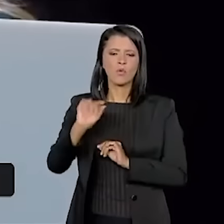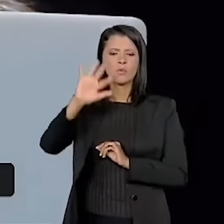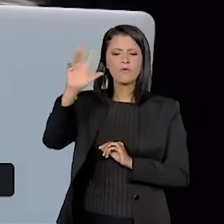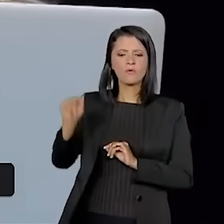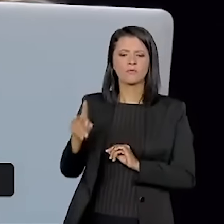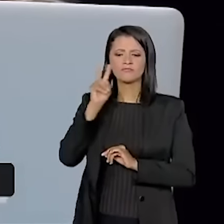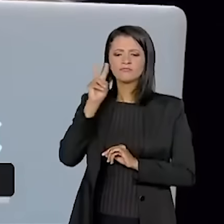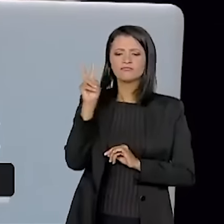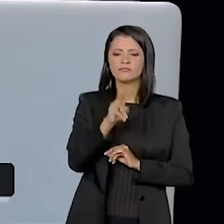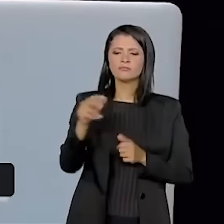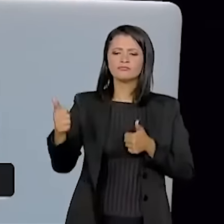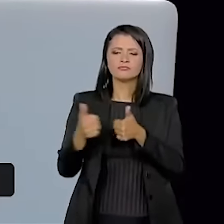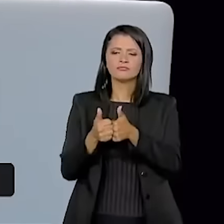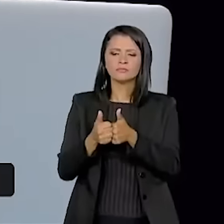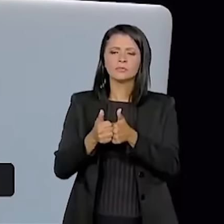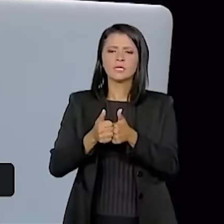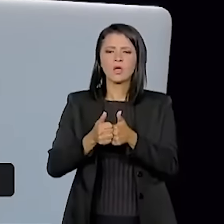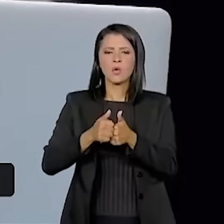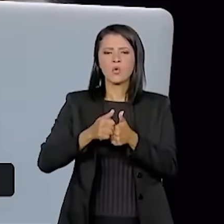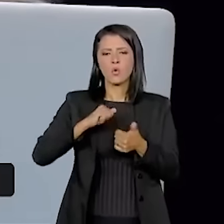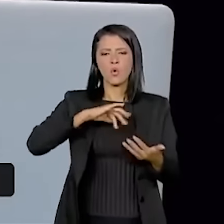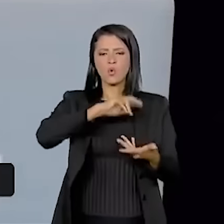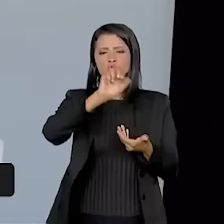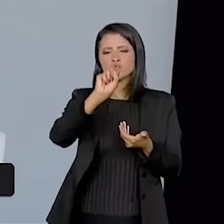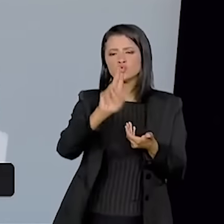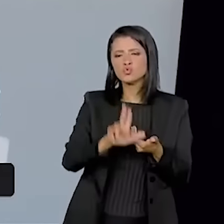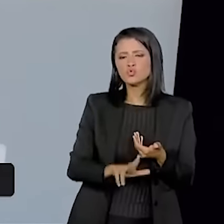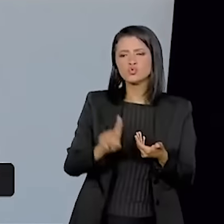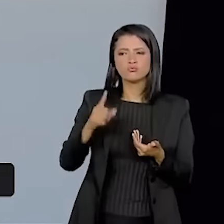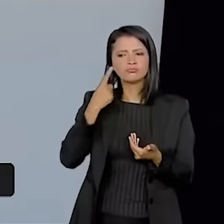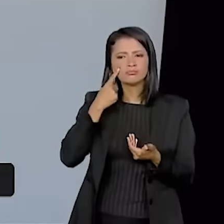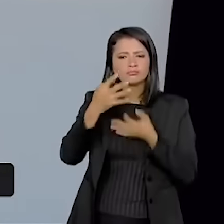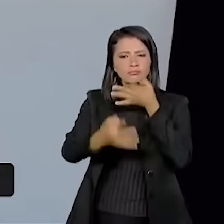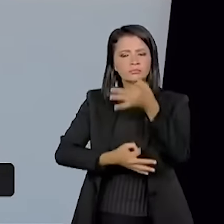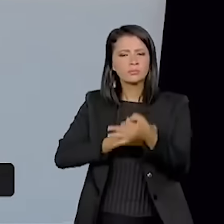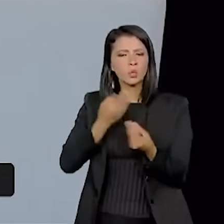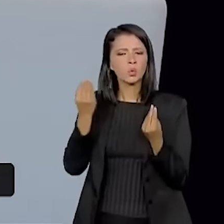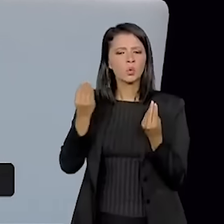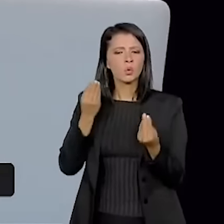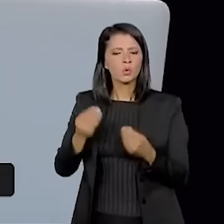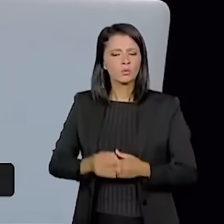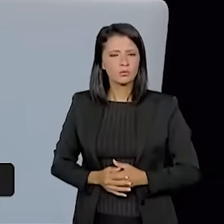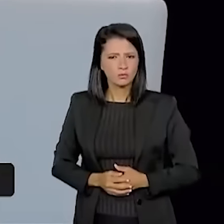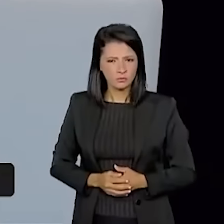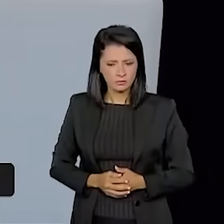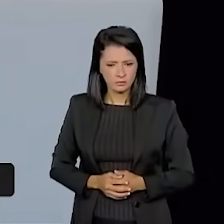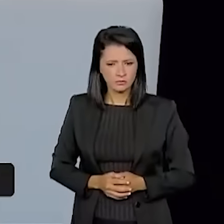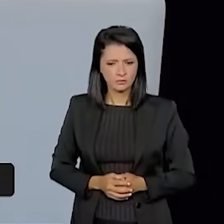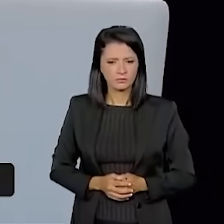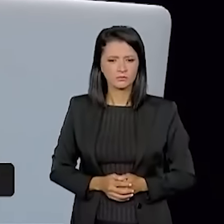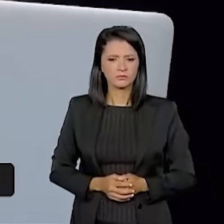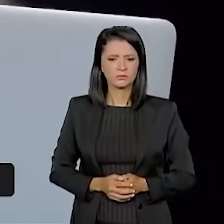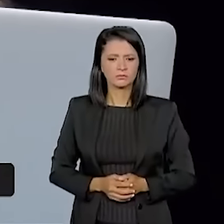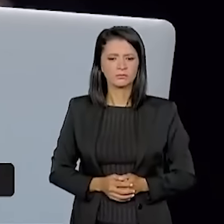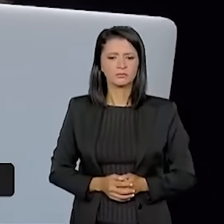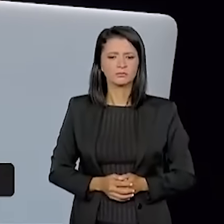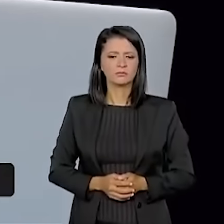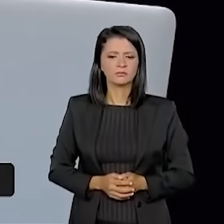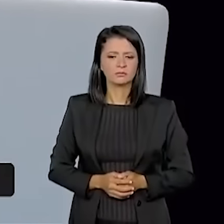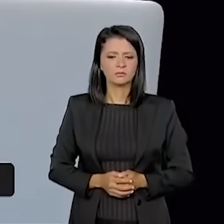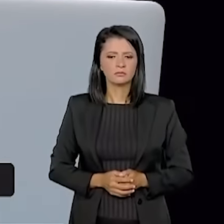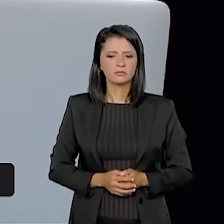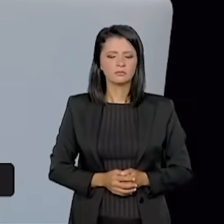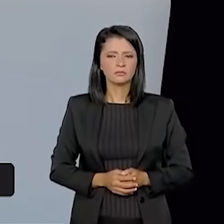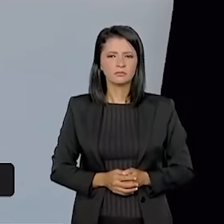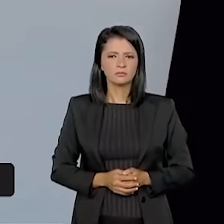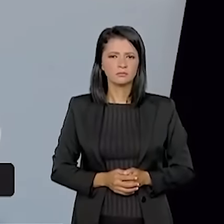estão vendo essa aproximação agora do Sul Global? Yeah, and I also just want to know how the President sees the BRICS expansion, if it will expand this year